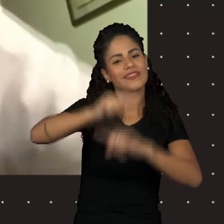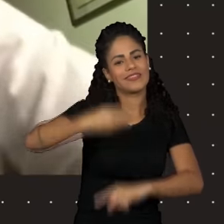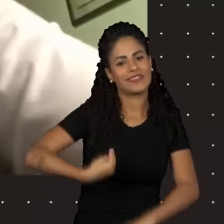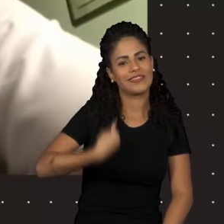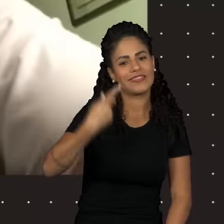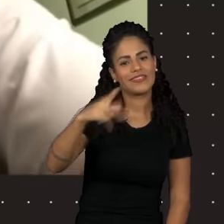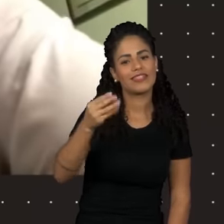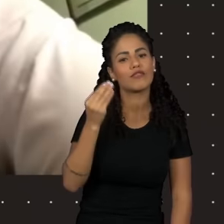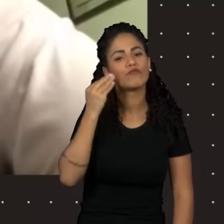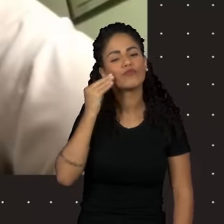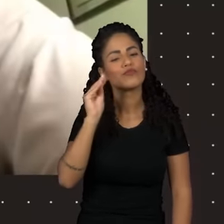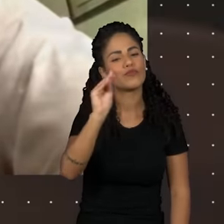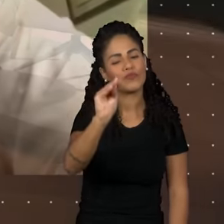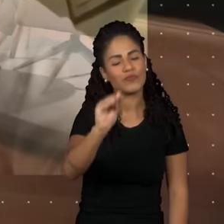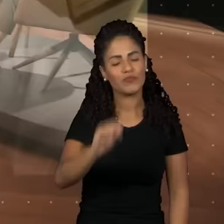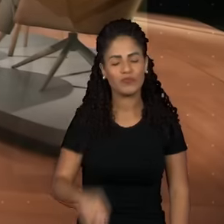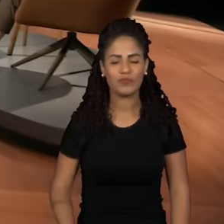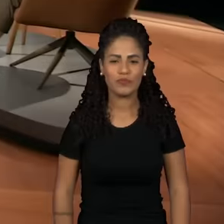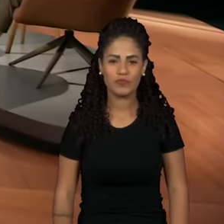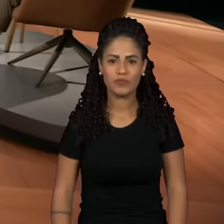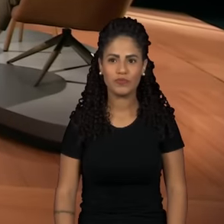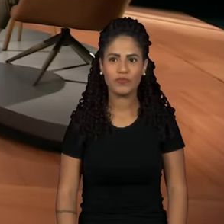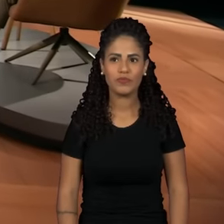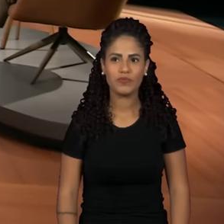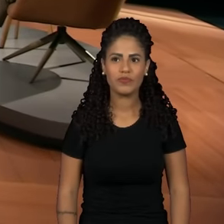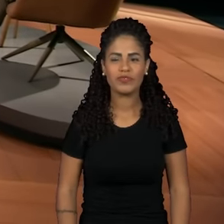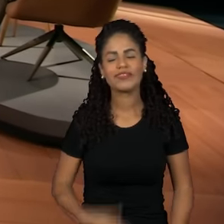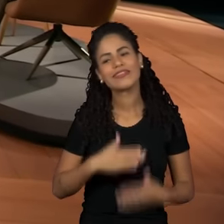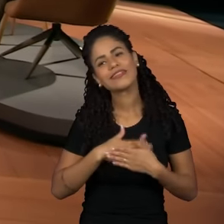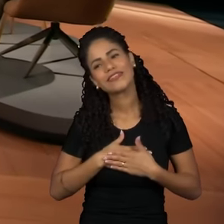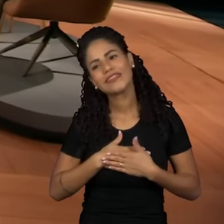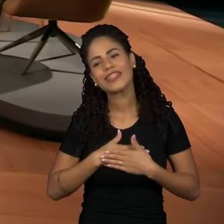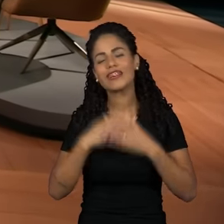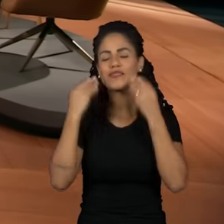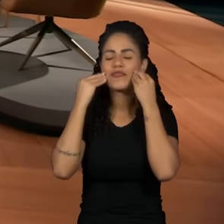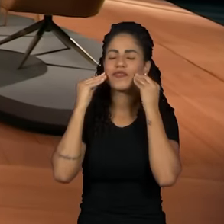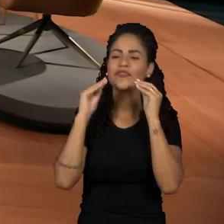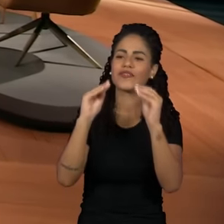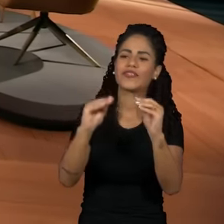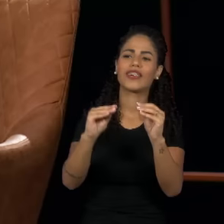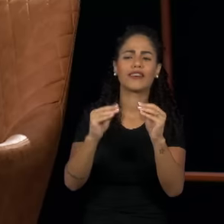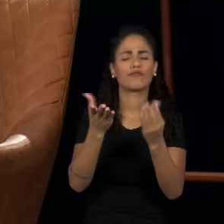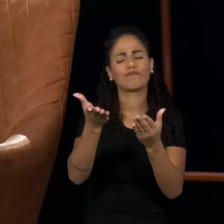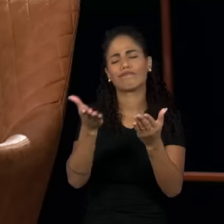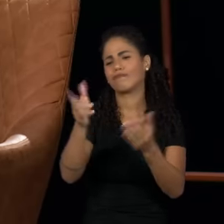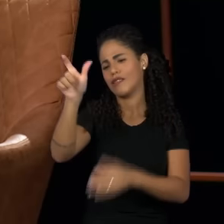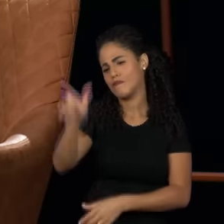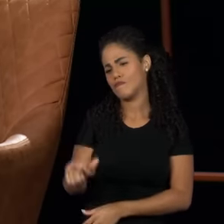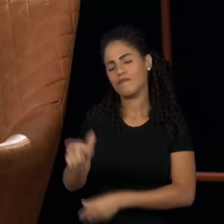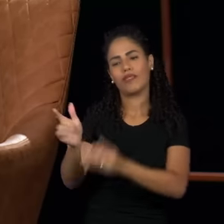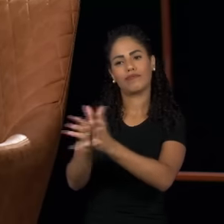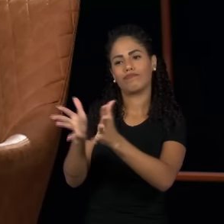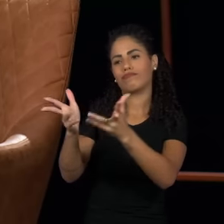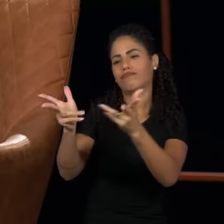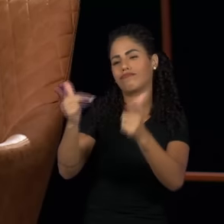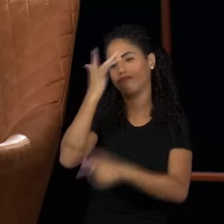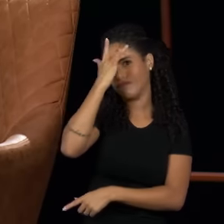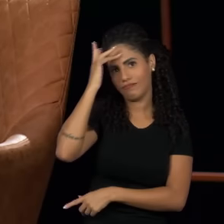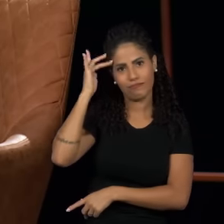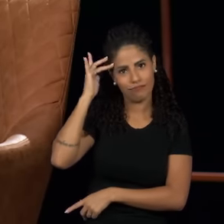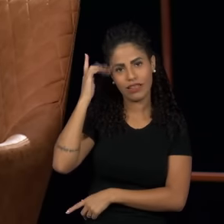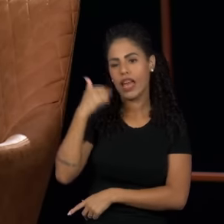você. Um beijo. Ah, um beijo, Petrin. Que pessoa maravilhosa. Eu dou muita sorte nos